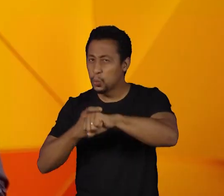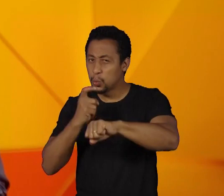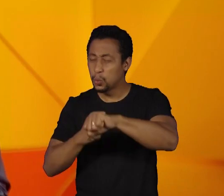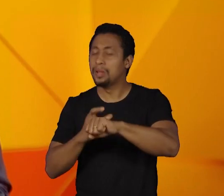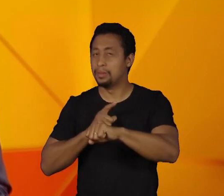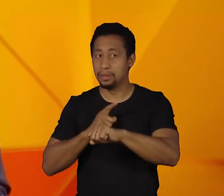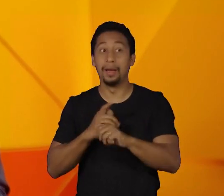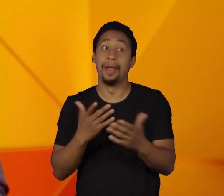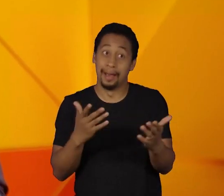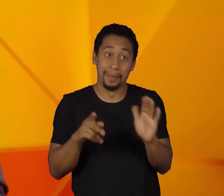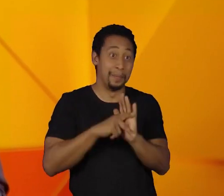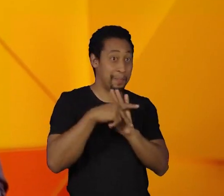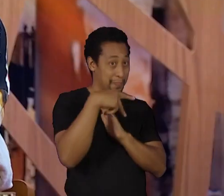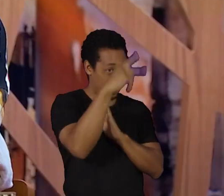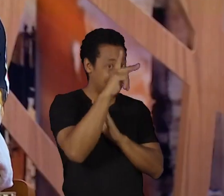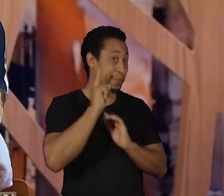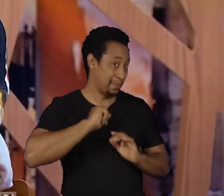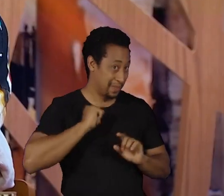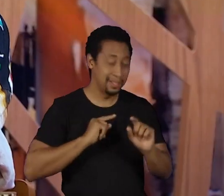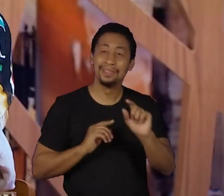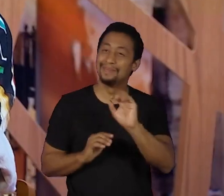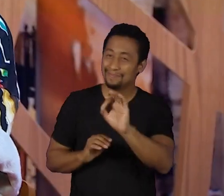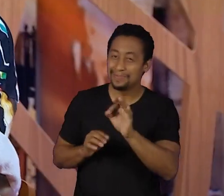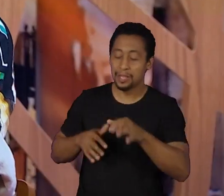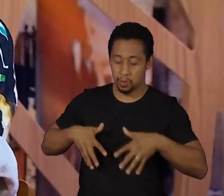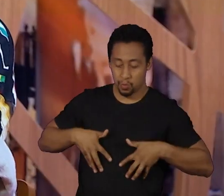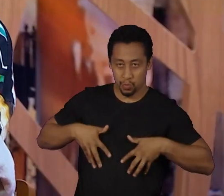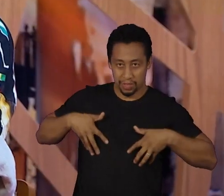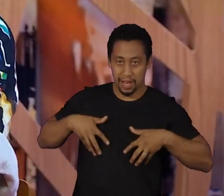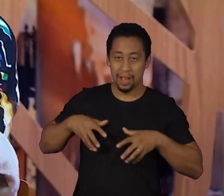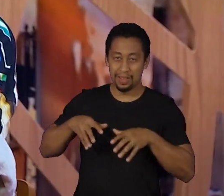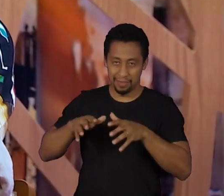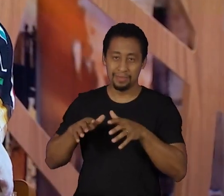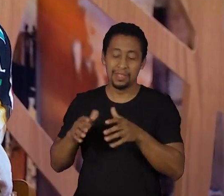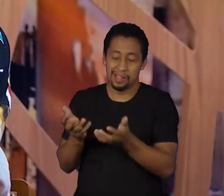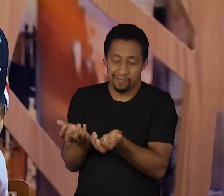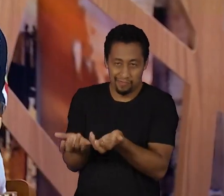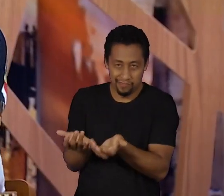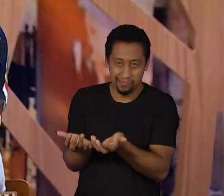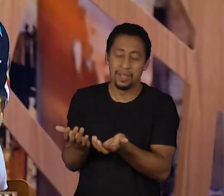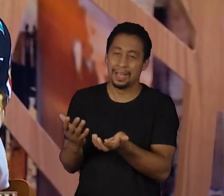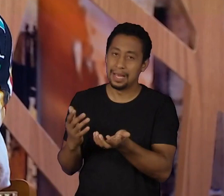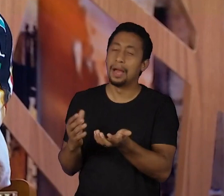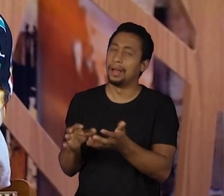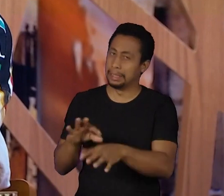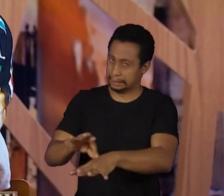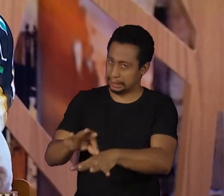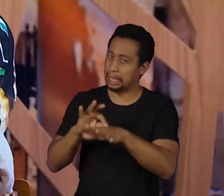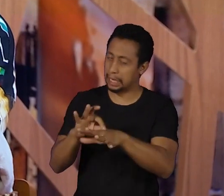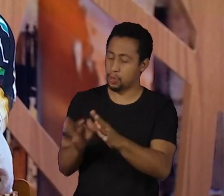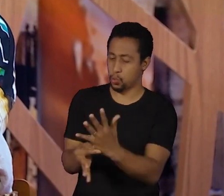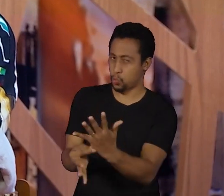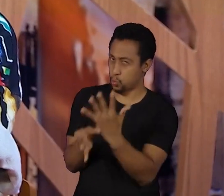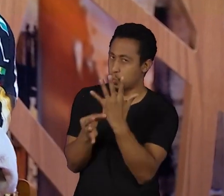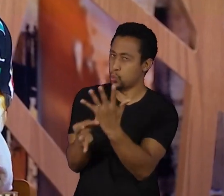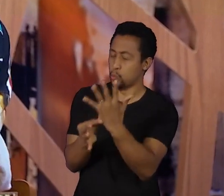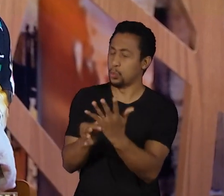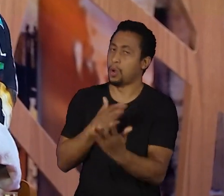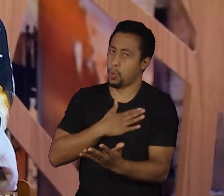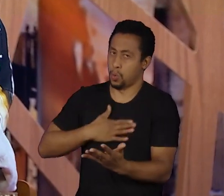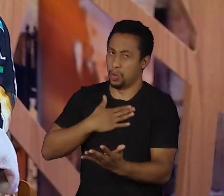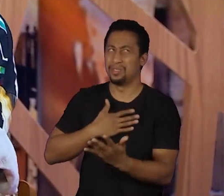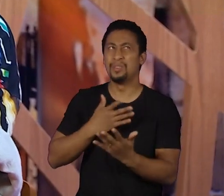é muito mineiro, Sim, né? Sim, costelinha. É muita carne, né? Muita gordura. E aqui em São Paulo tem ovo